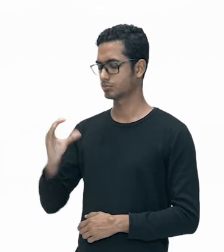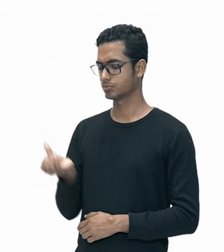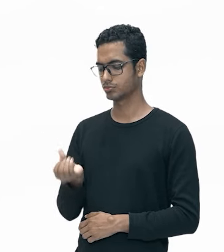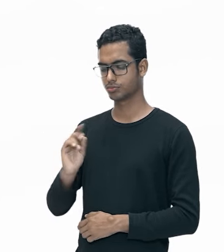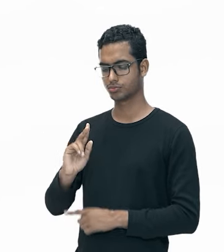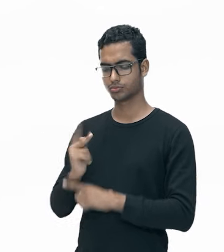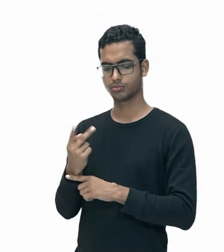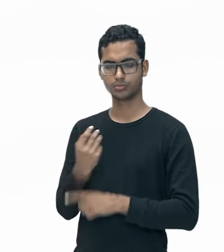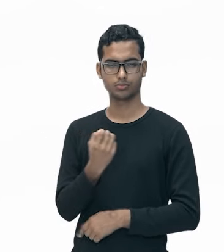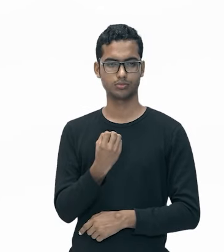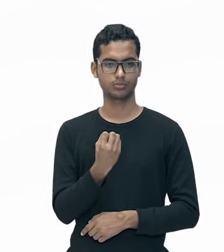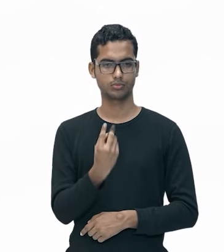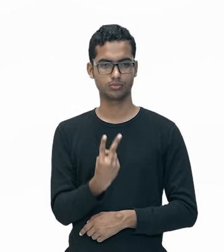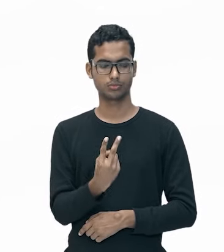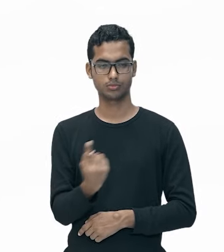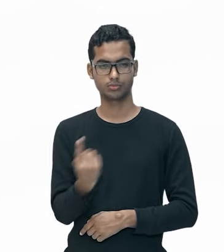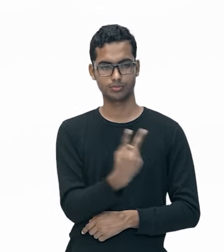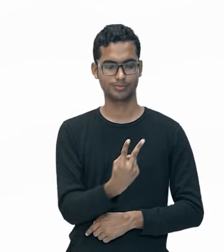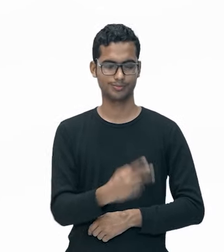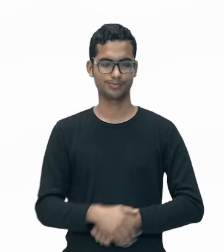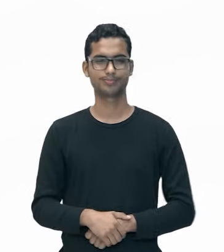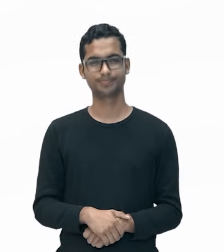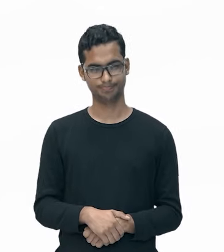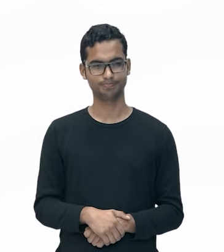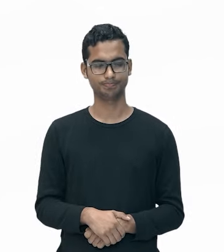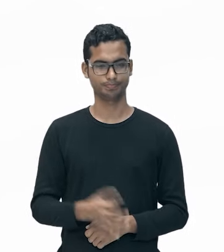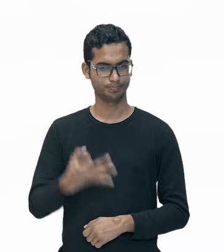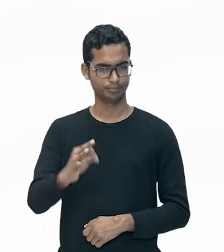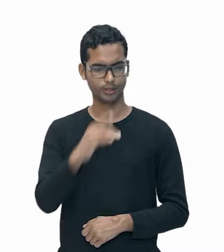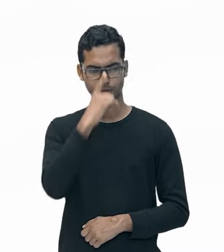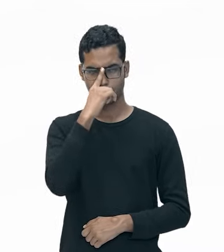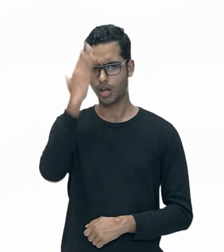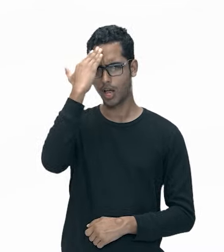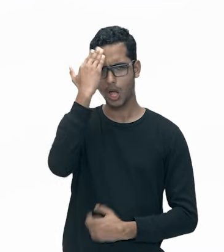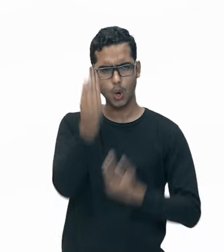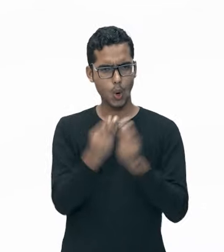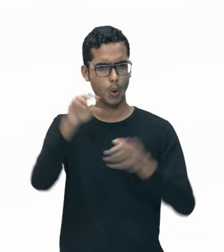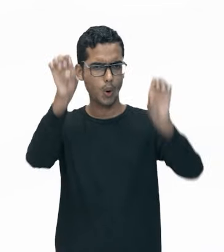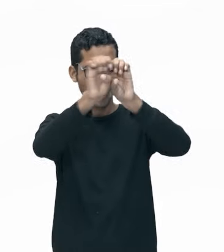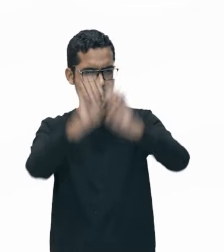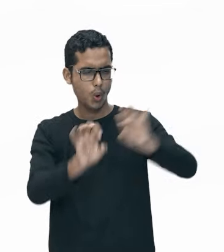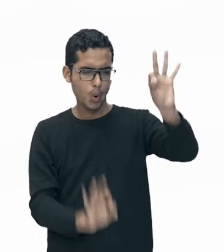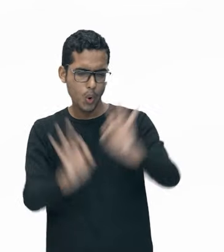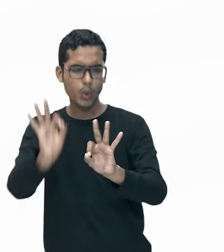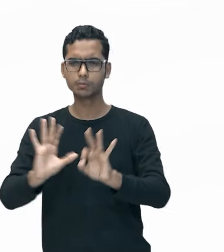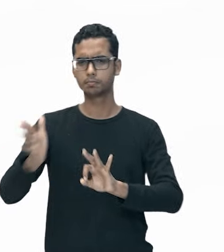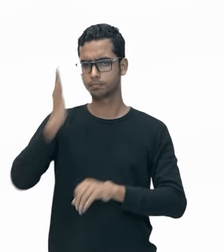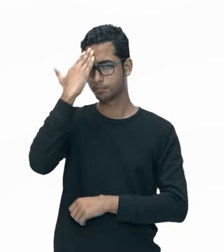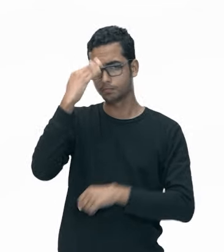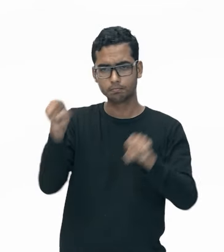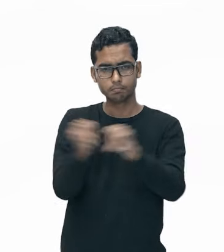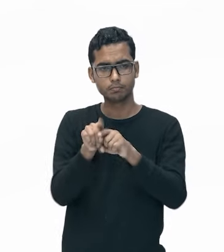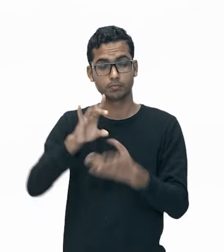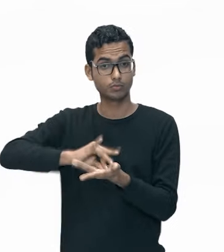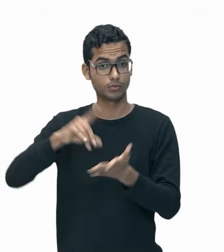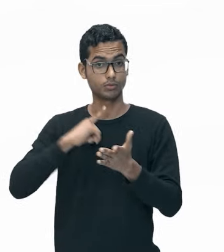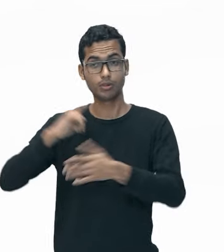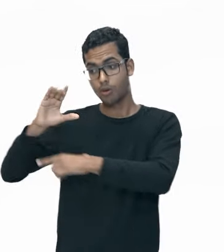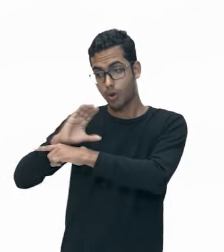bom então conhecendo agora né já sei como estabeler a forma estrutural já consigo identificar que é uma cadeia porque tem